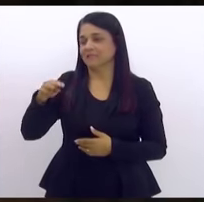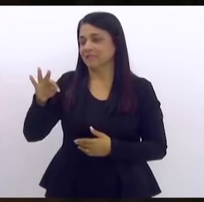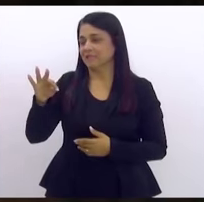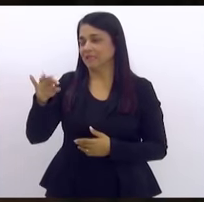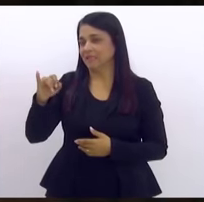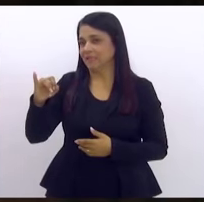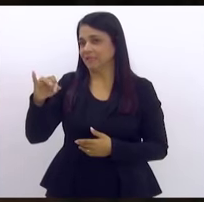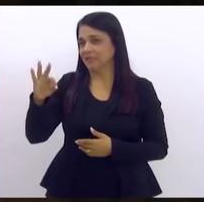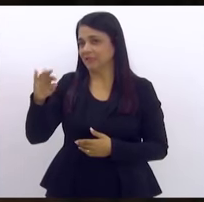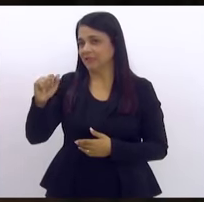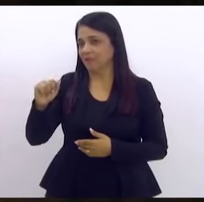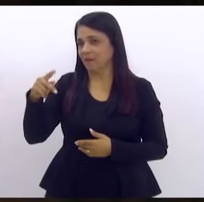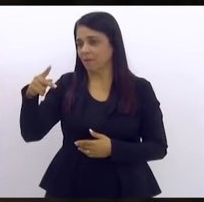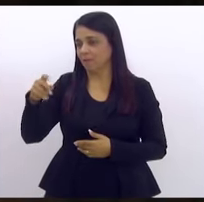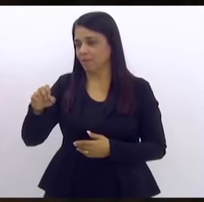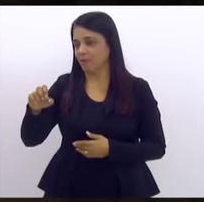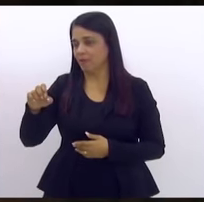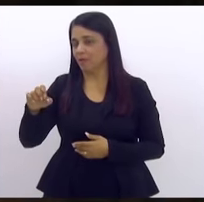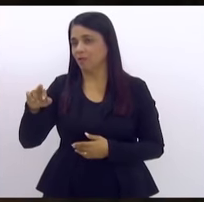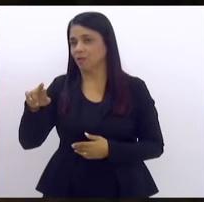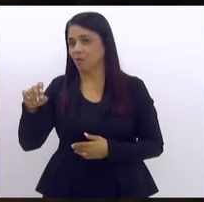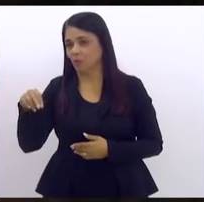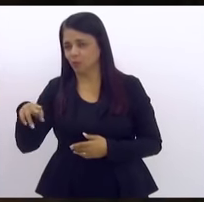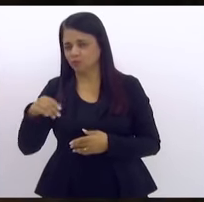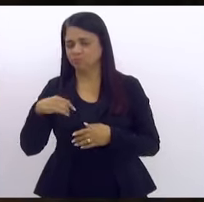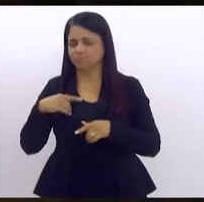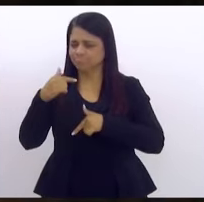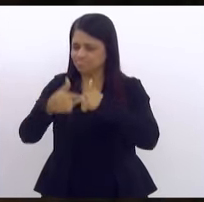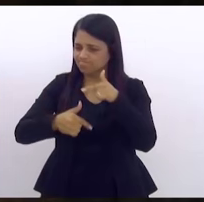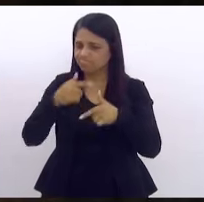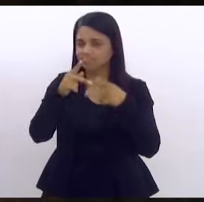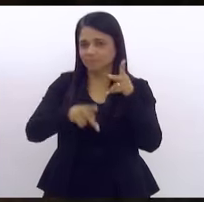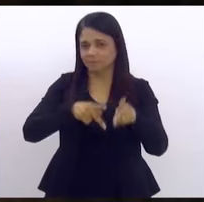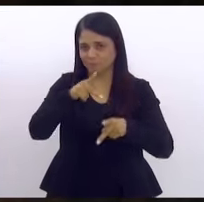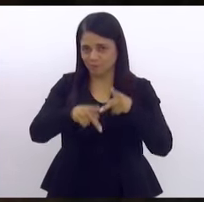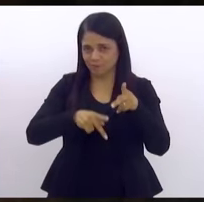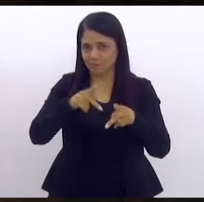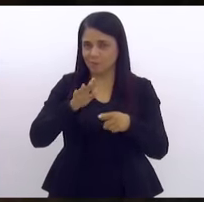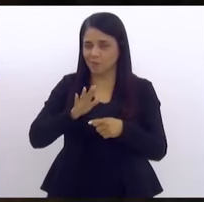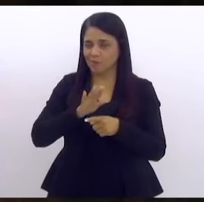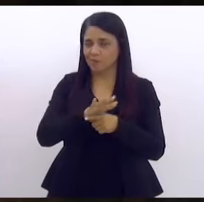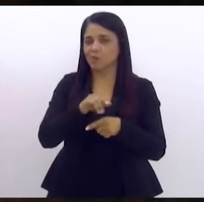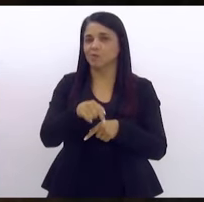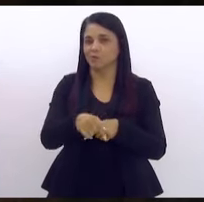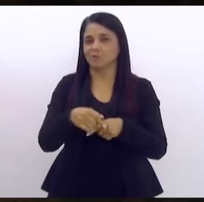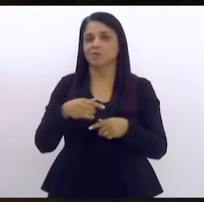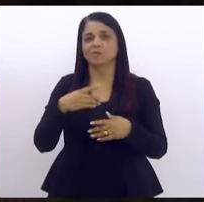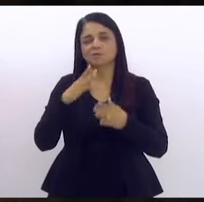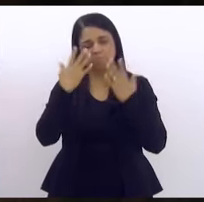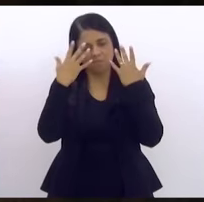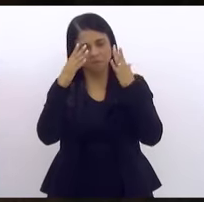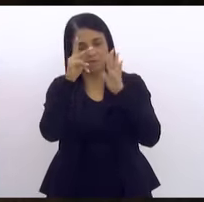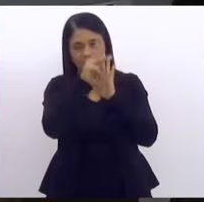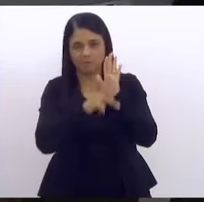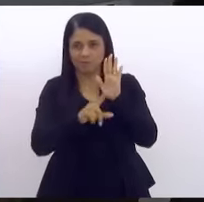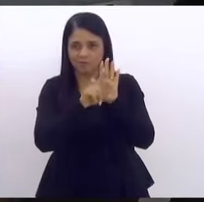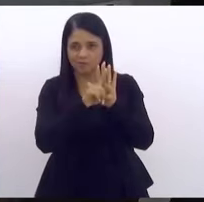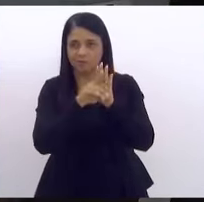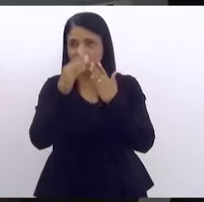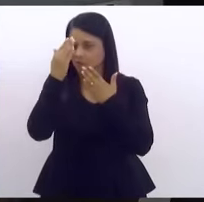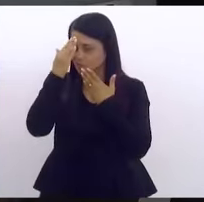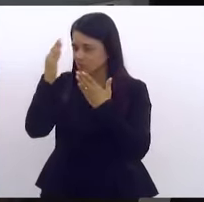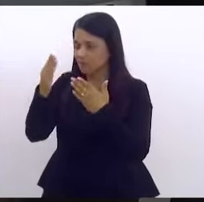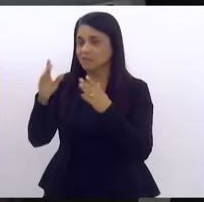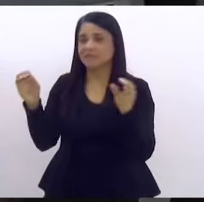vem distante aqui, sempre trabalhando, fazendo pelo nosso estado, é o melhor pela população, tá? Parabéns aí pelo projeto. Obrigado.